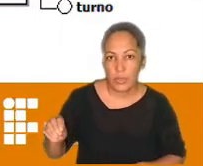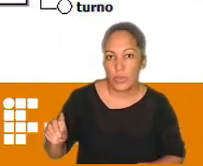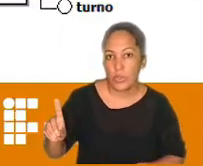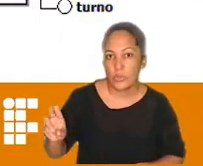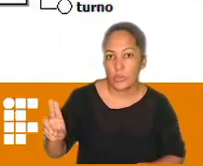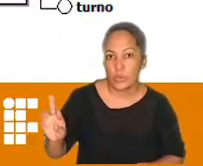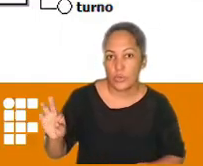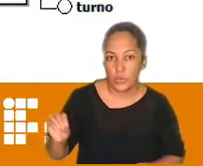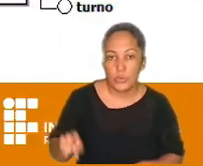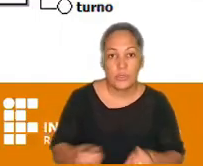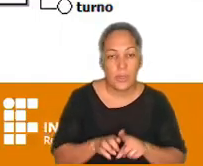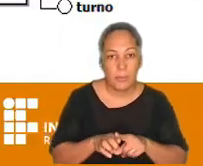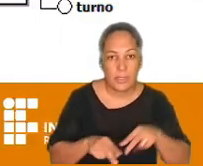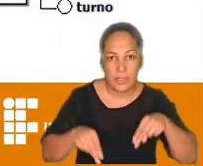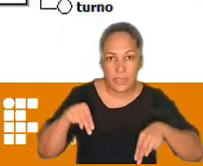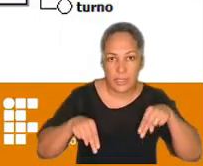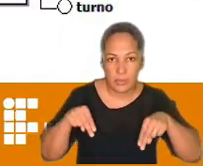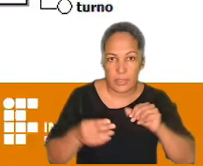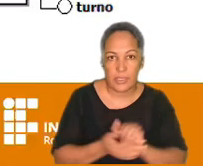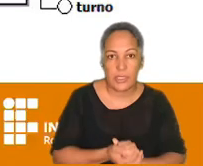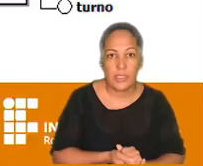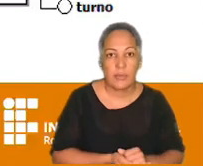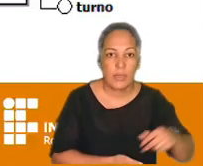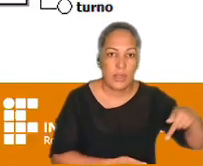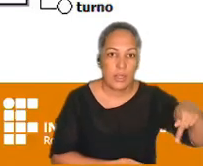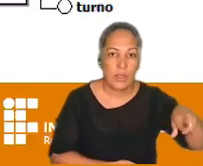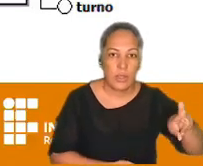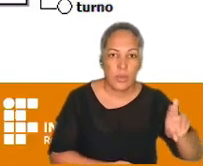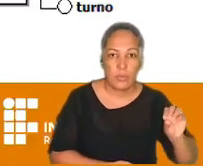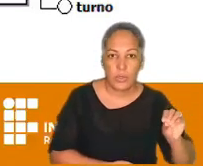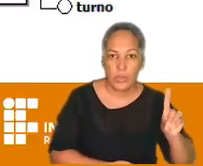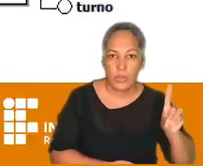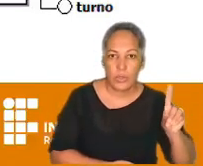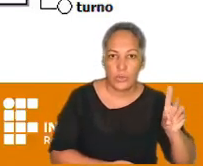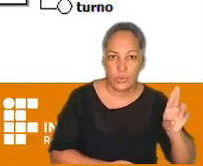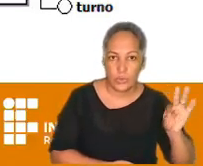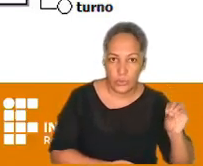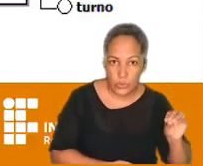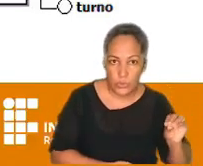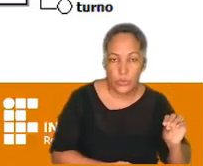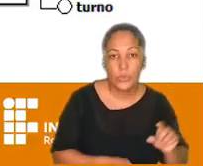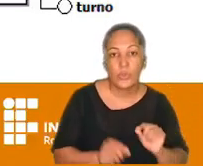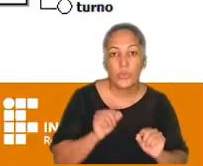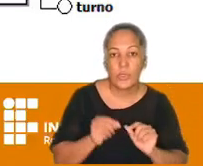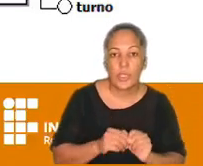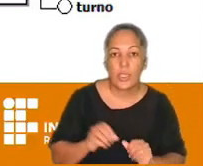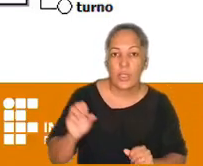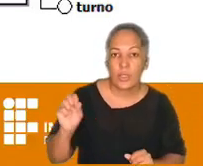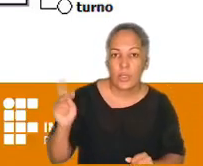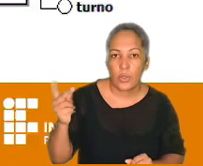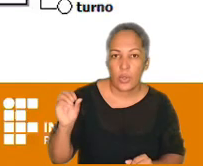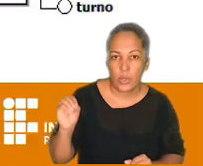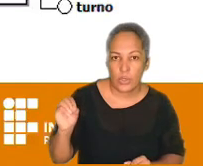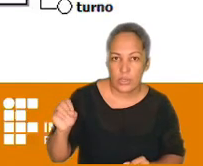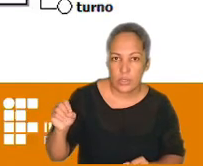N. Temos um N para N entre produto e hospedagem, temos que resolver esse N para N também, tá? E temos